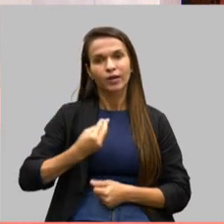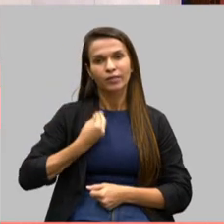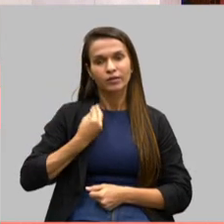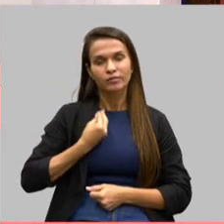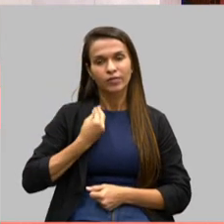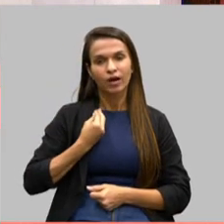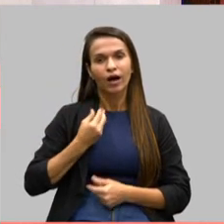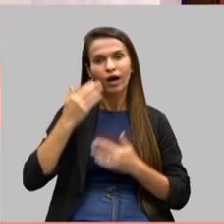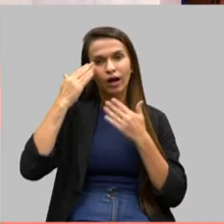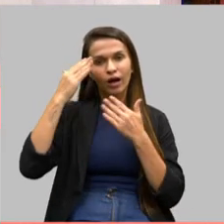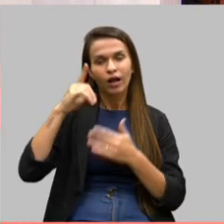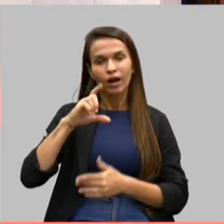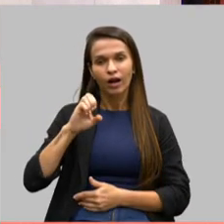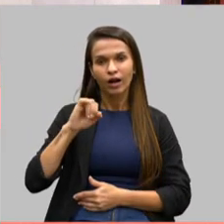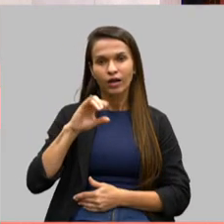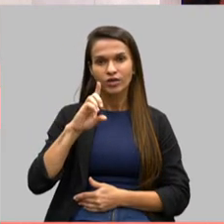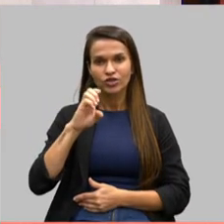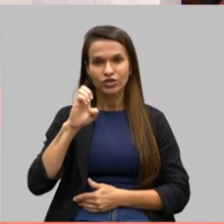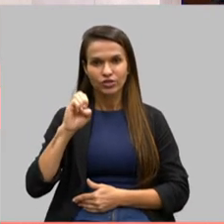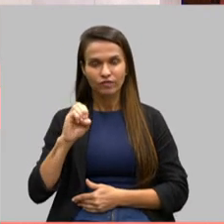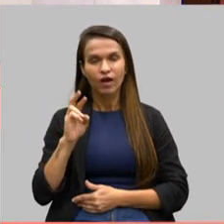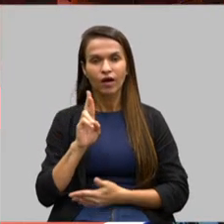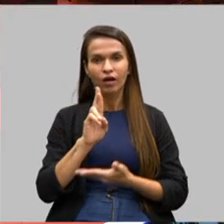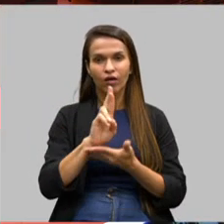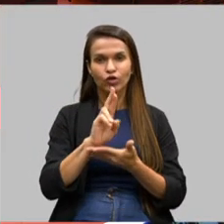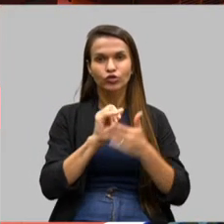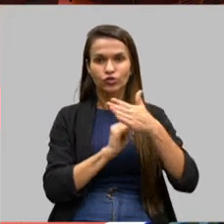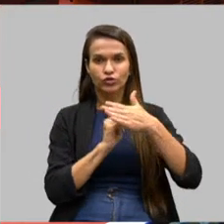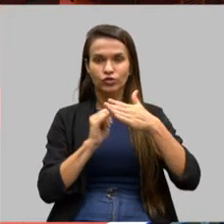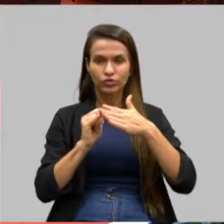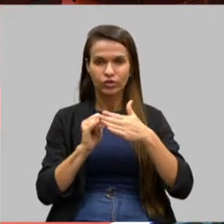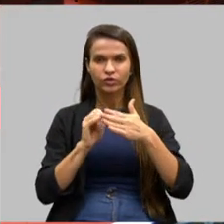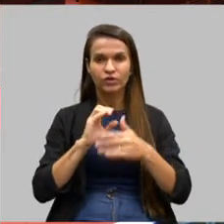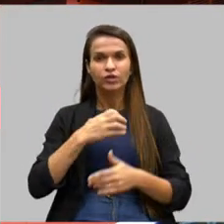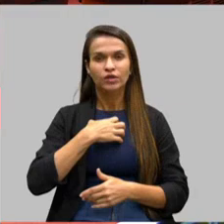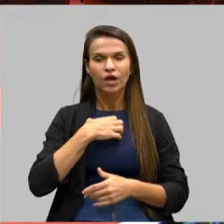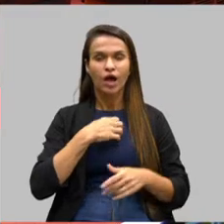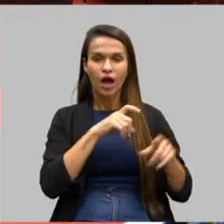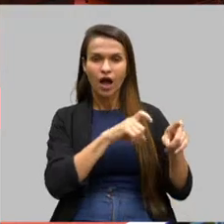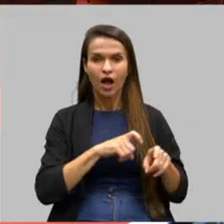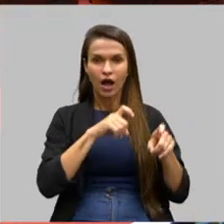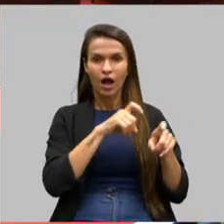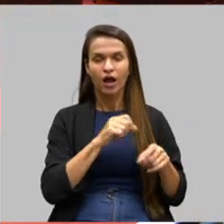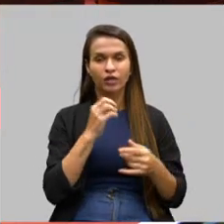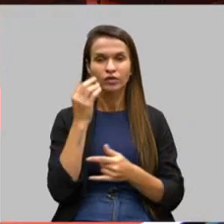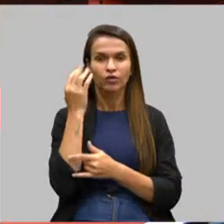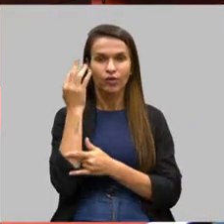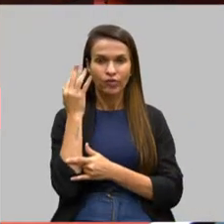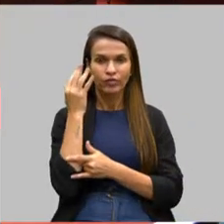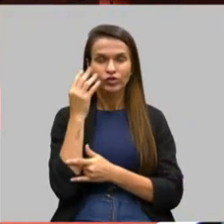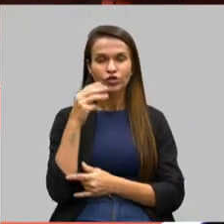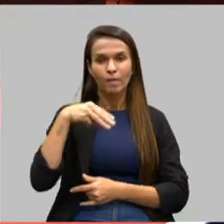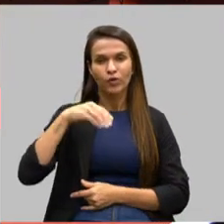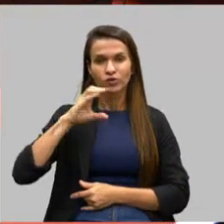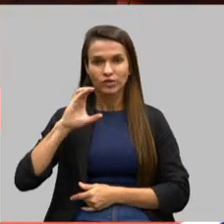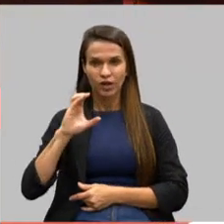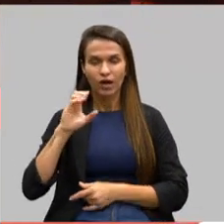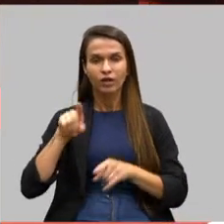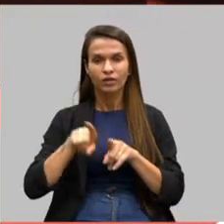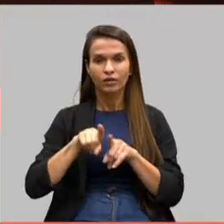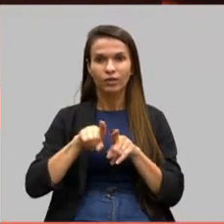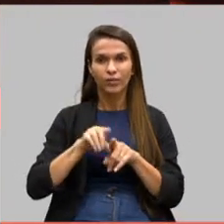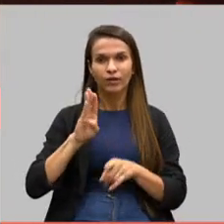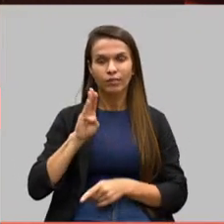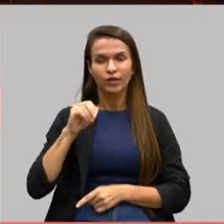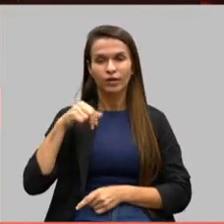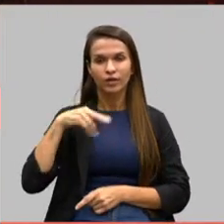da Lady Van Frazão, representando o Instituto de Ciências Agrárias do Campus Avançado UFMG de Montes Claros, do Benedito Cláudio, representando